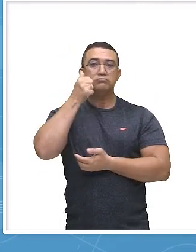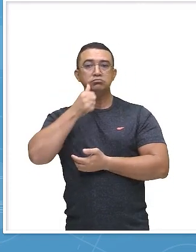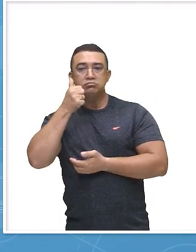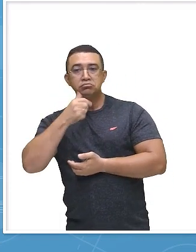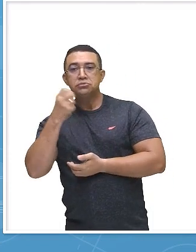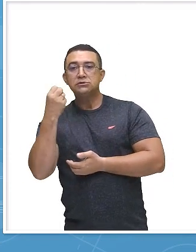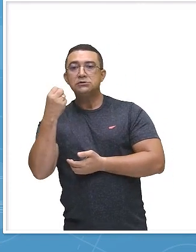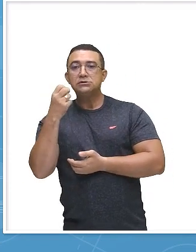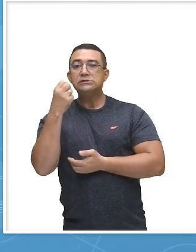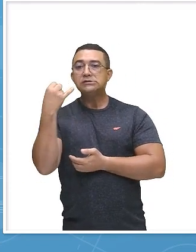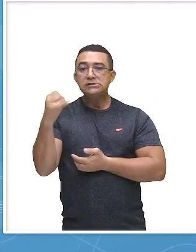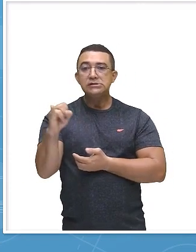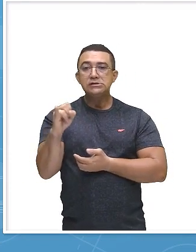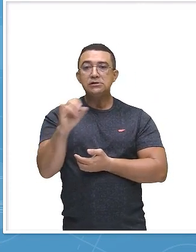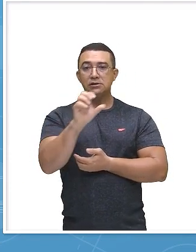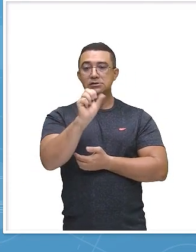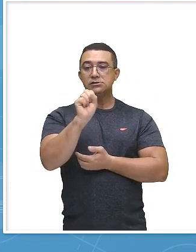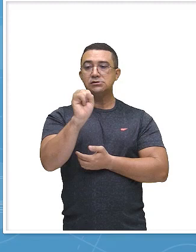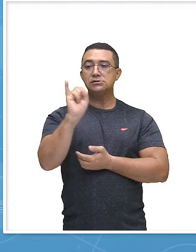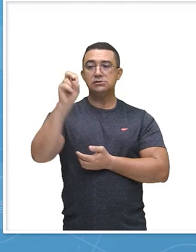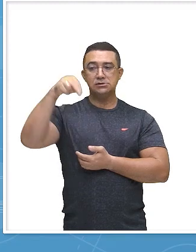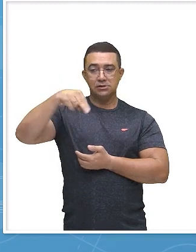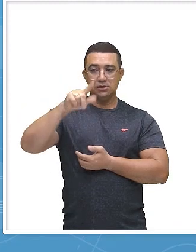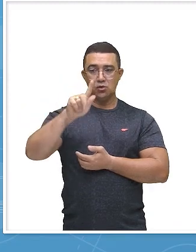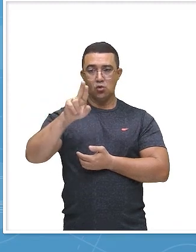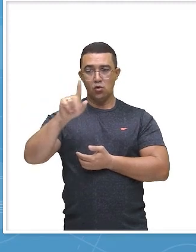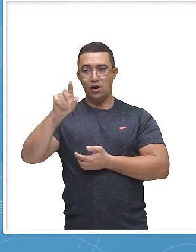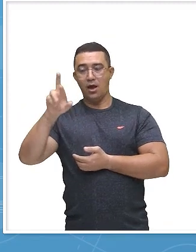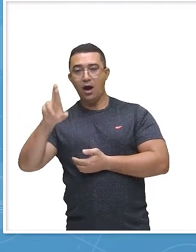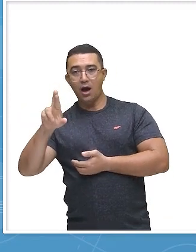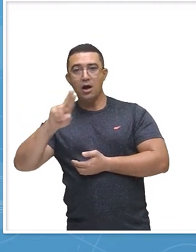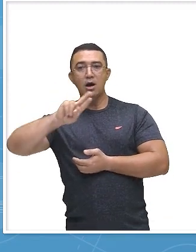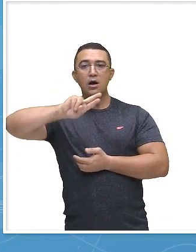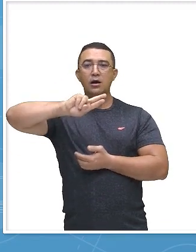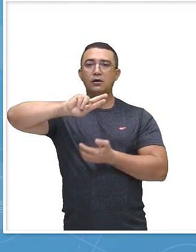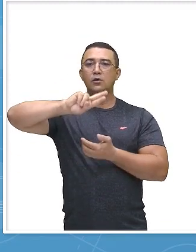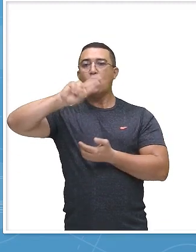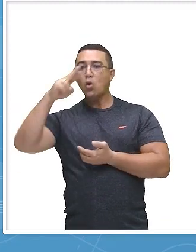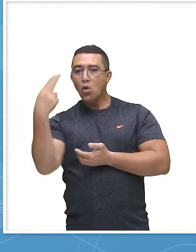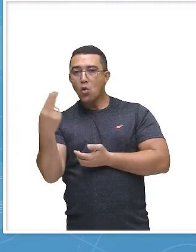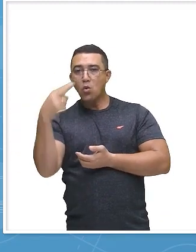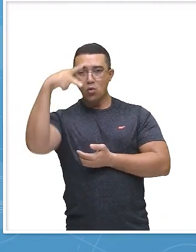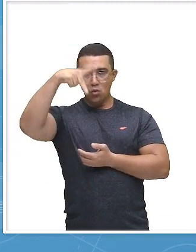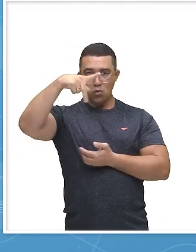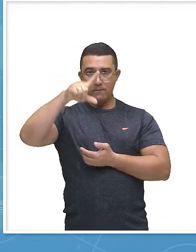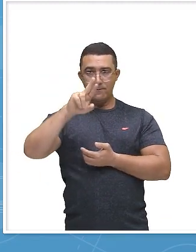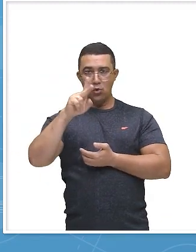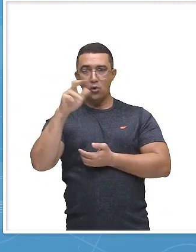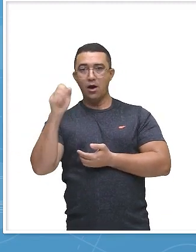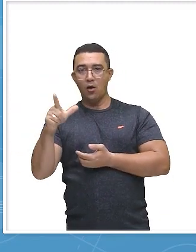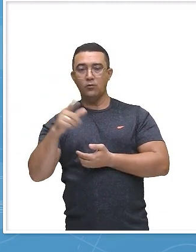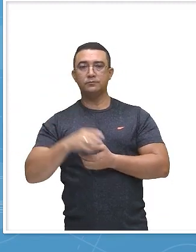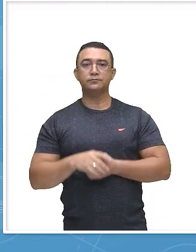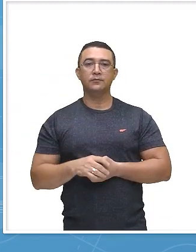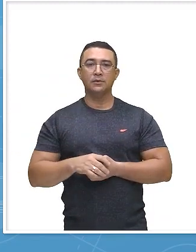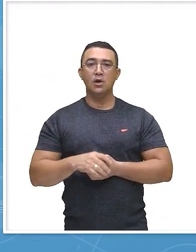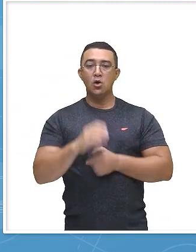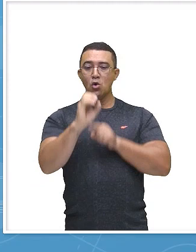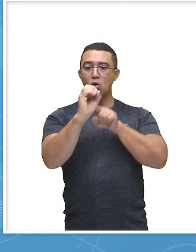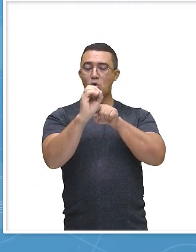se é plural, correto? Então, veja no exemplo, o cavalo. Eu tenho aqui um artigo